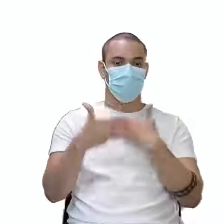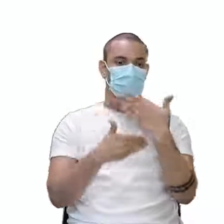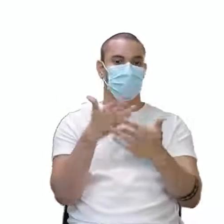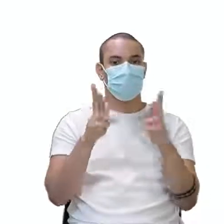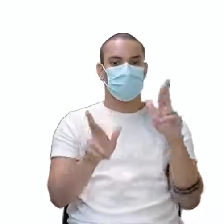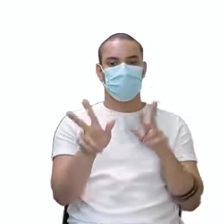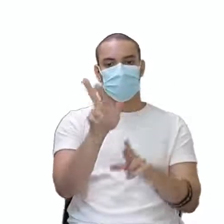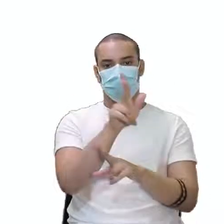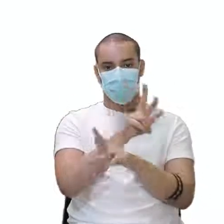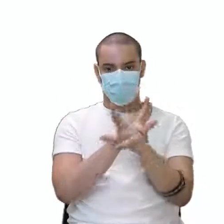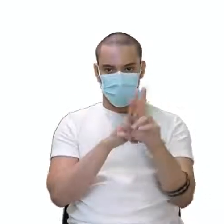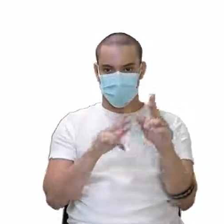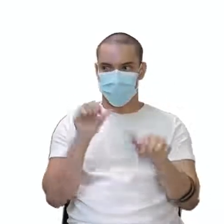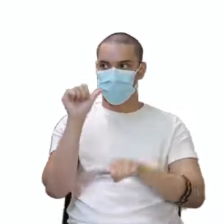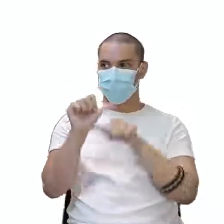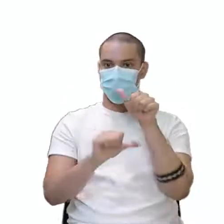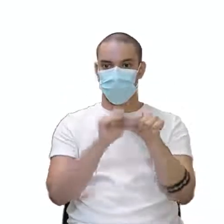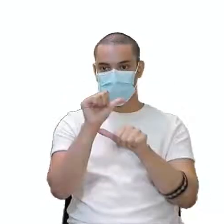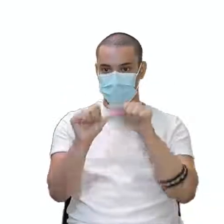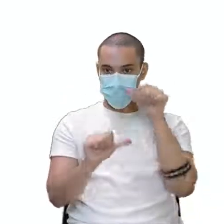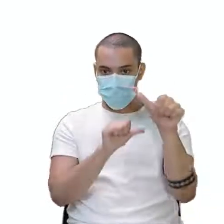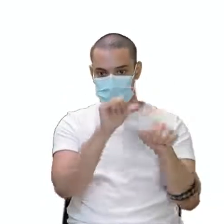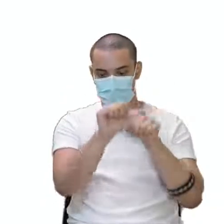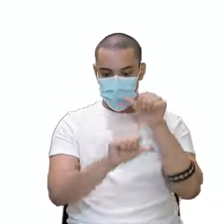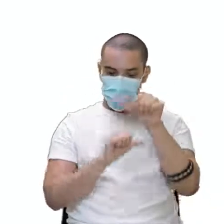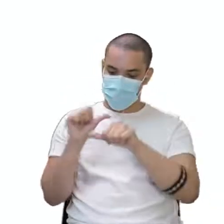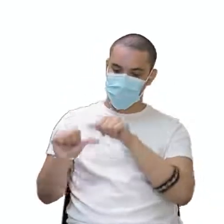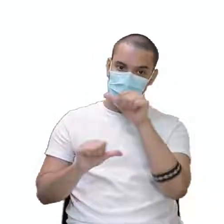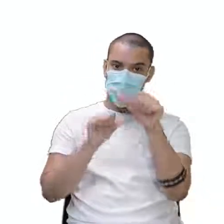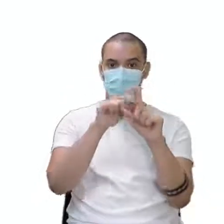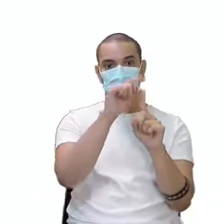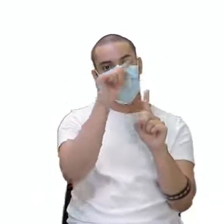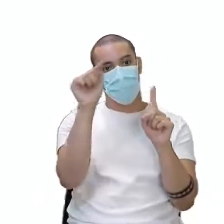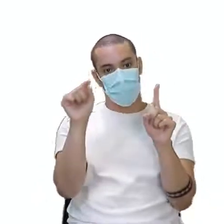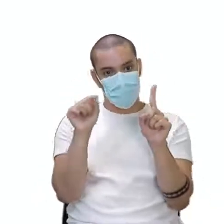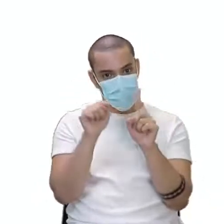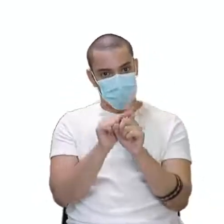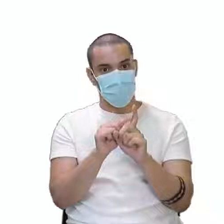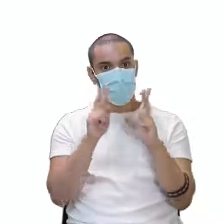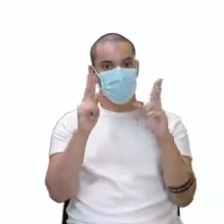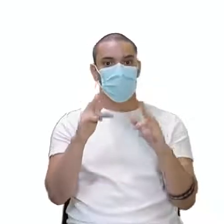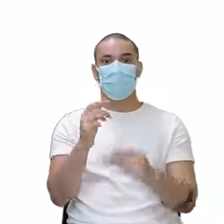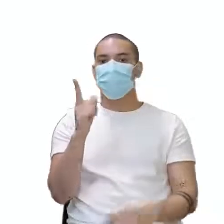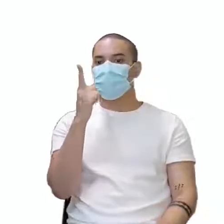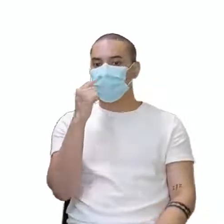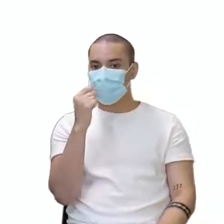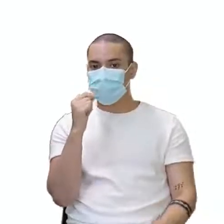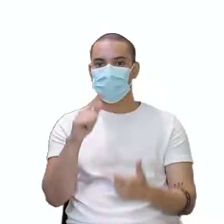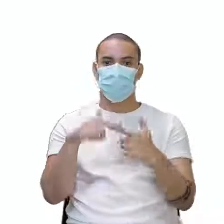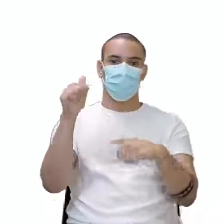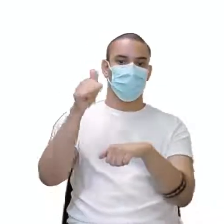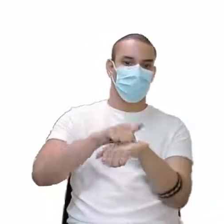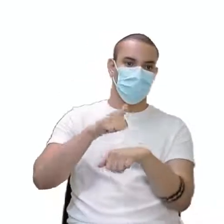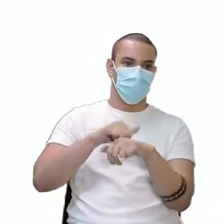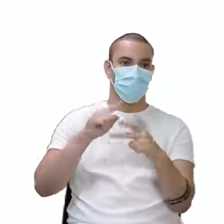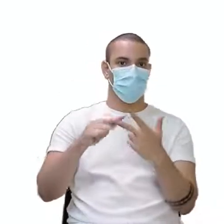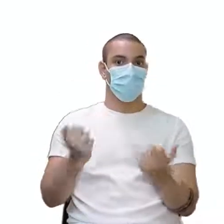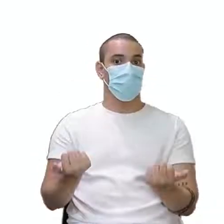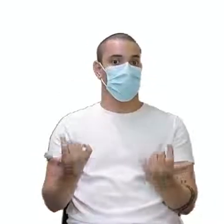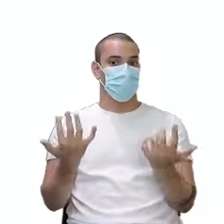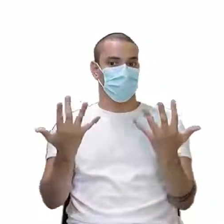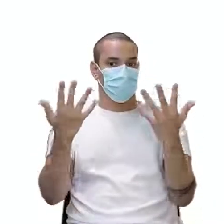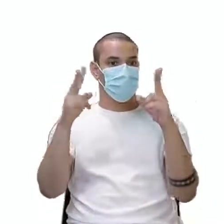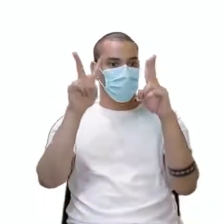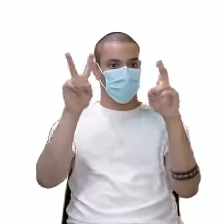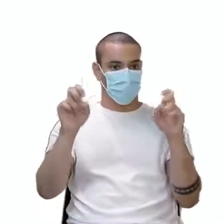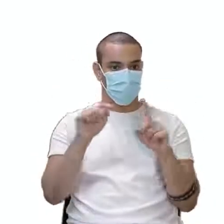por diferentes transformações físicas ao longo de todo o ciclo, como estados líquido, sólido e gasoso.